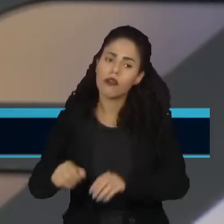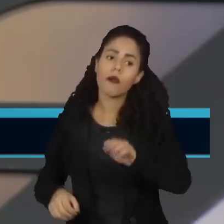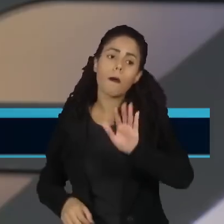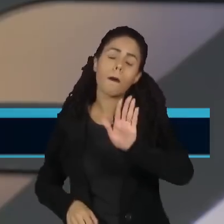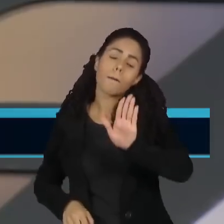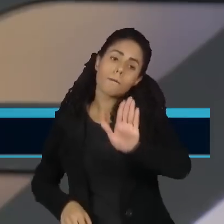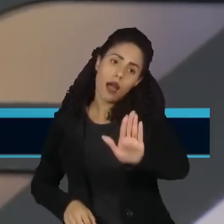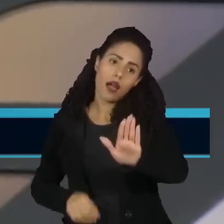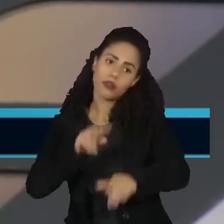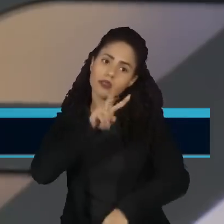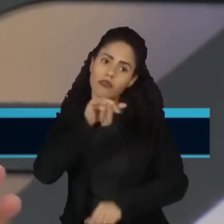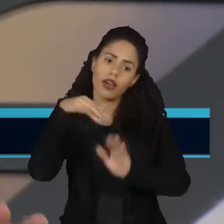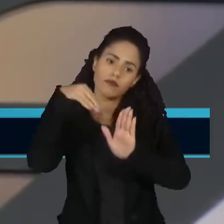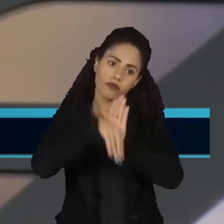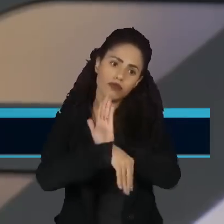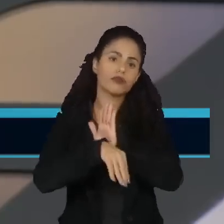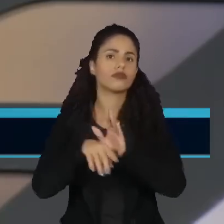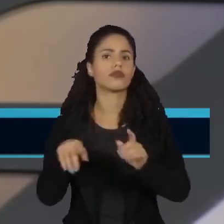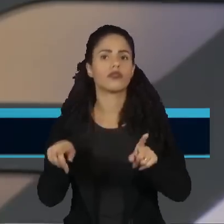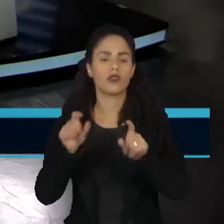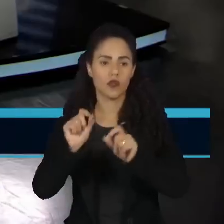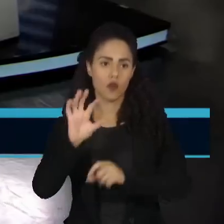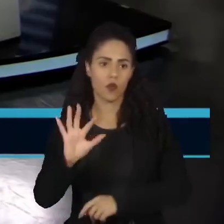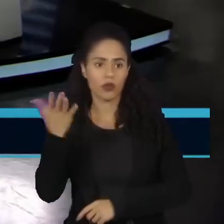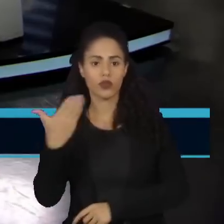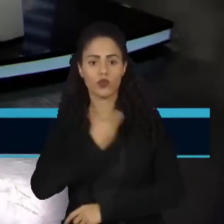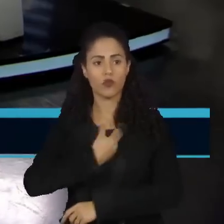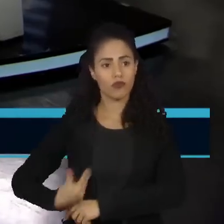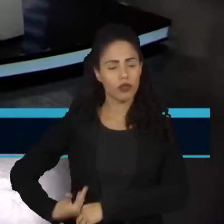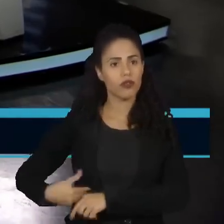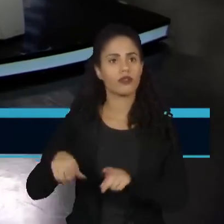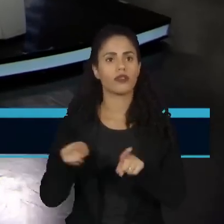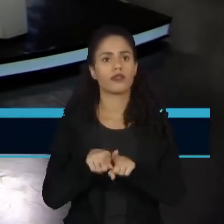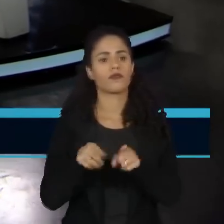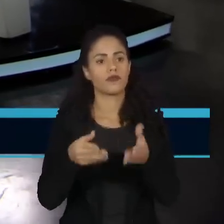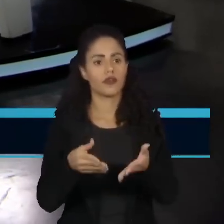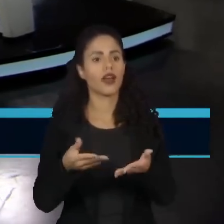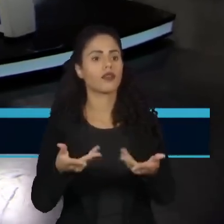E isso tem um ônus para o governo e tem um ônus importante para o setor privado.